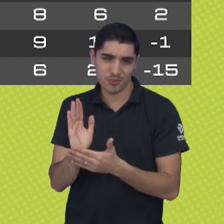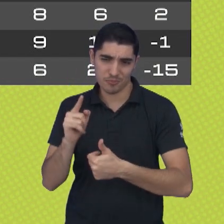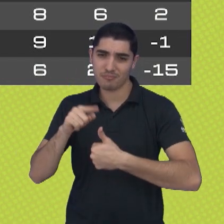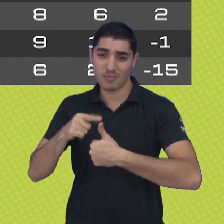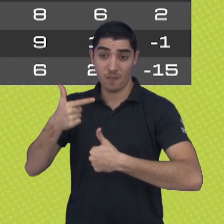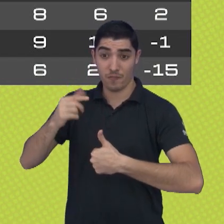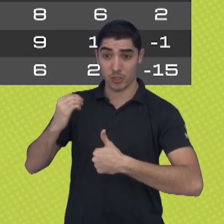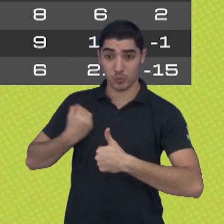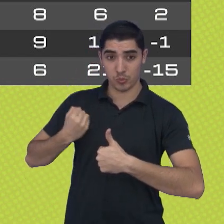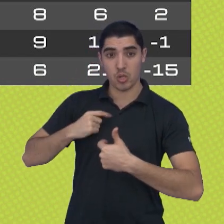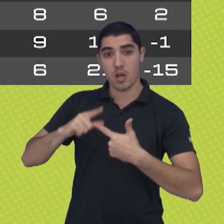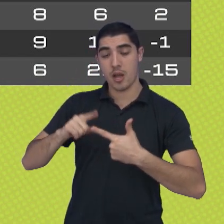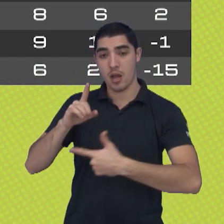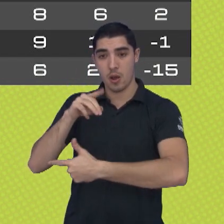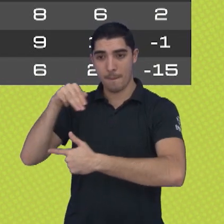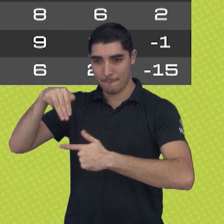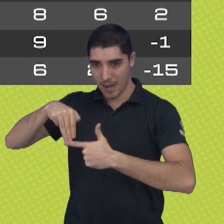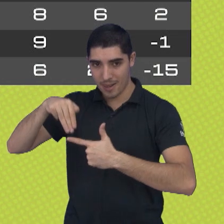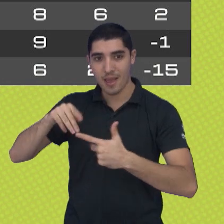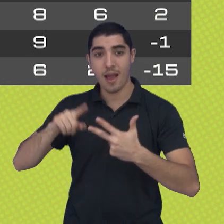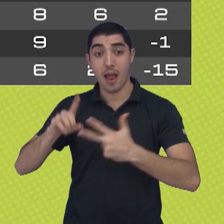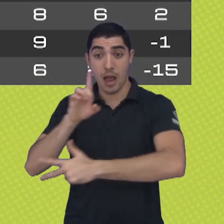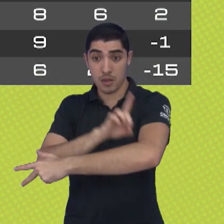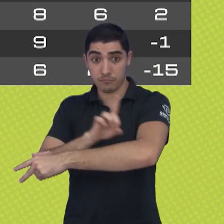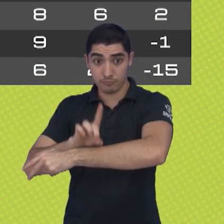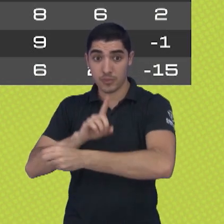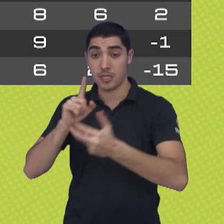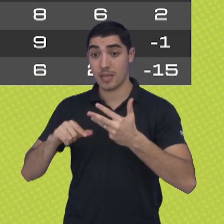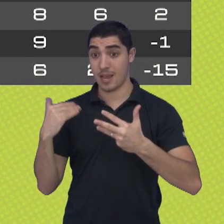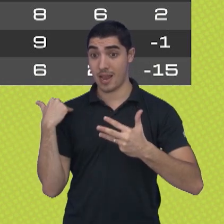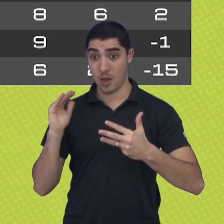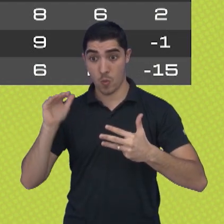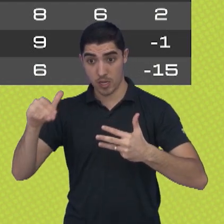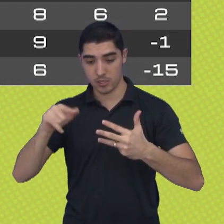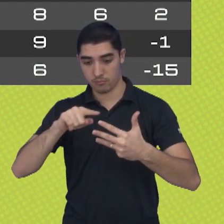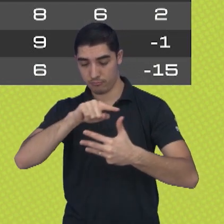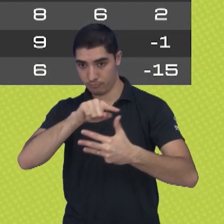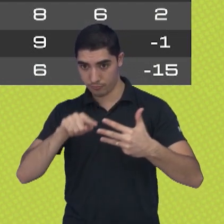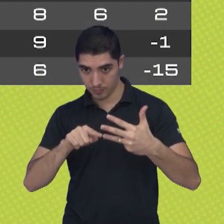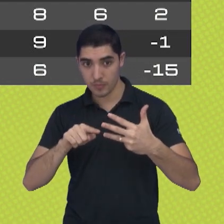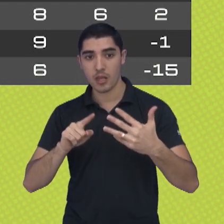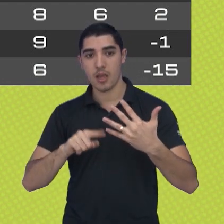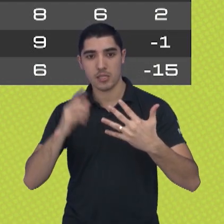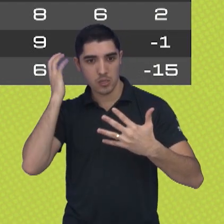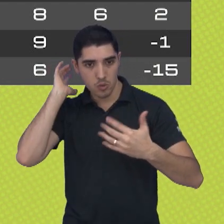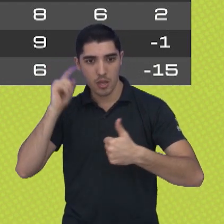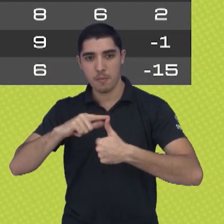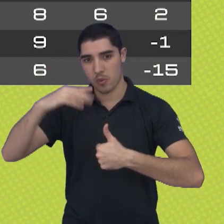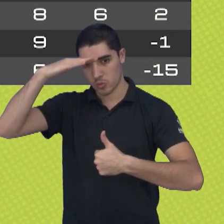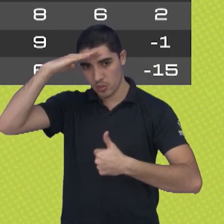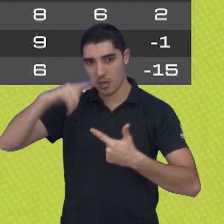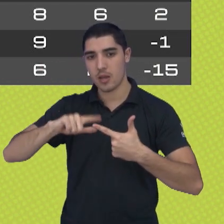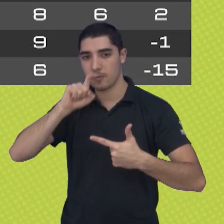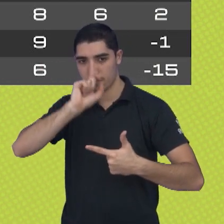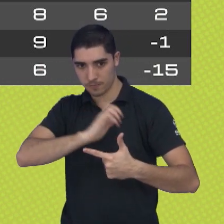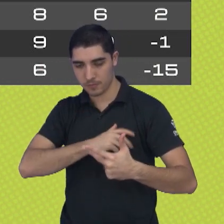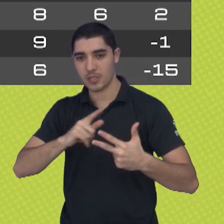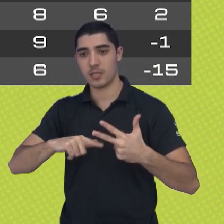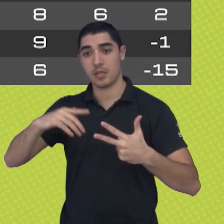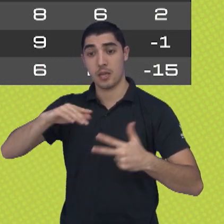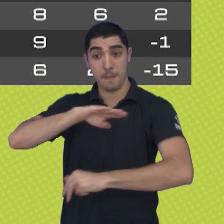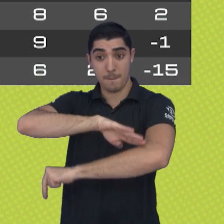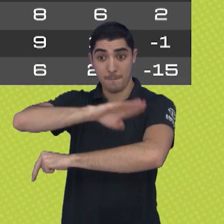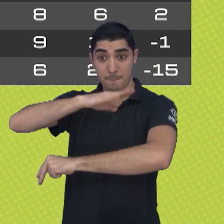20 pontos. Água Santa, Costa Rica seriam os outros 2 classificados se terminasse hoje a competição. Santo André, Pouso Alegre, São José e Patrocinense. Até